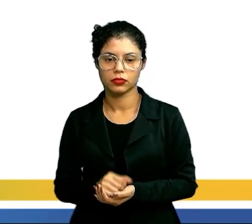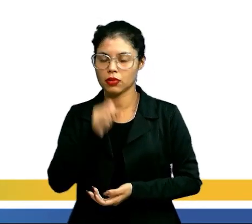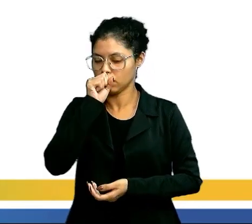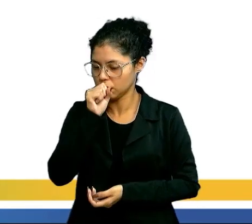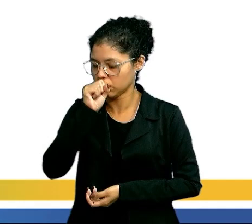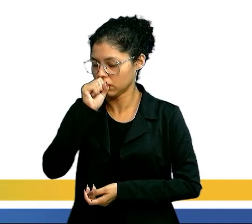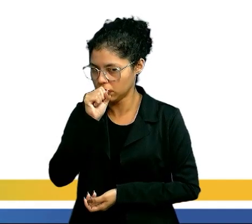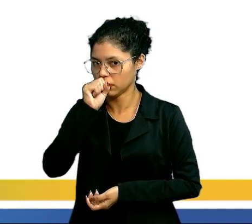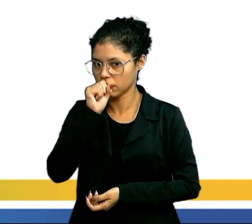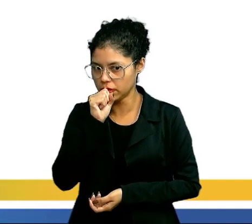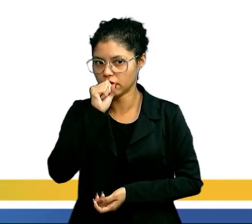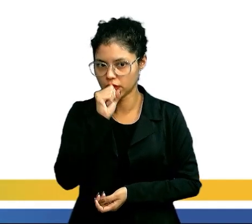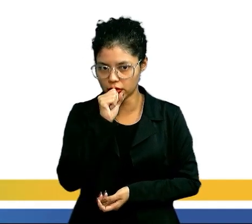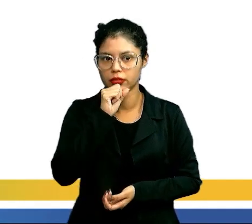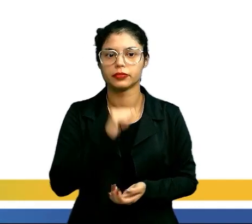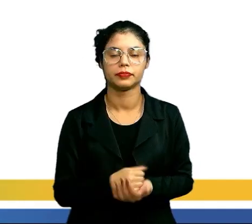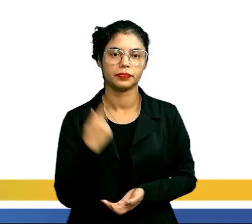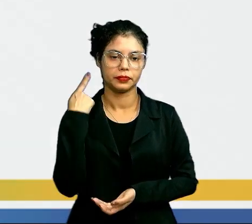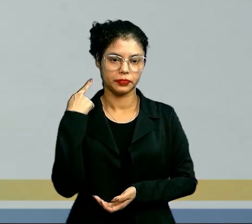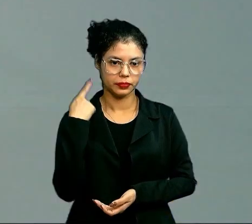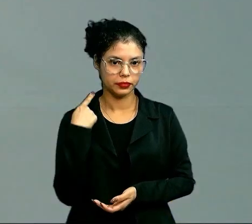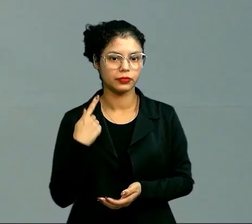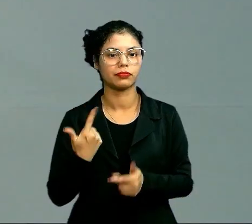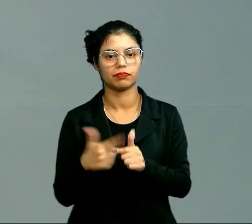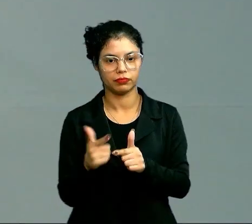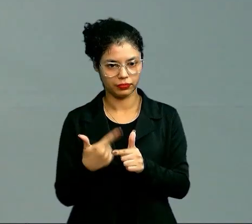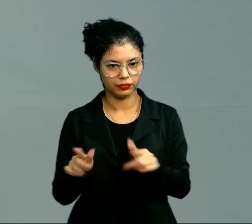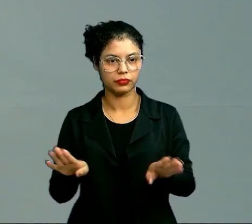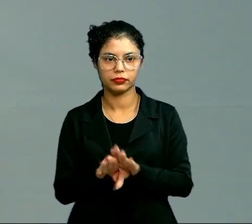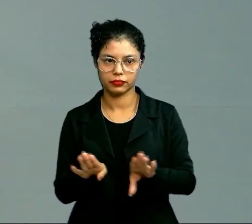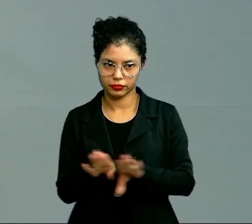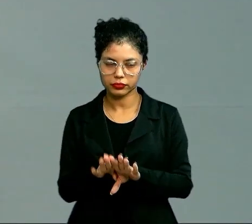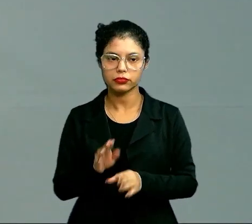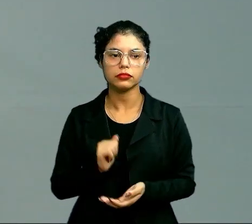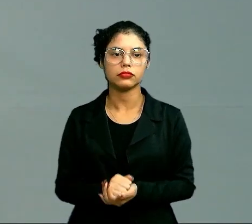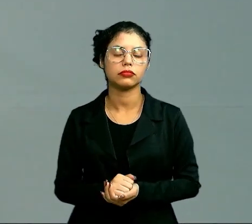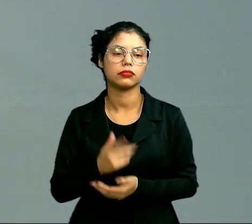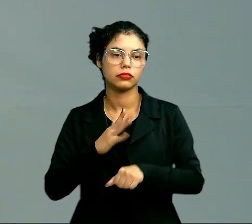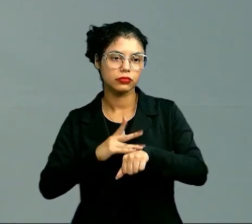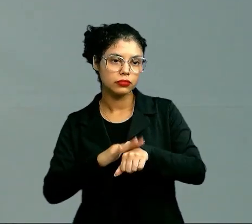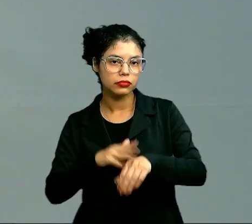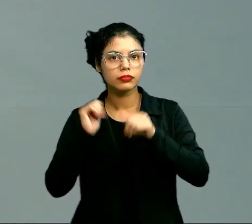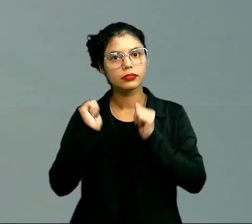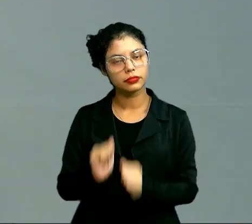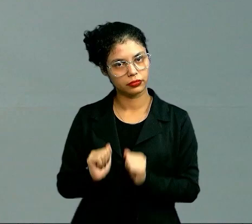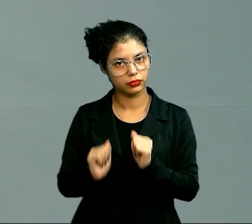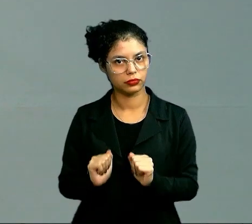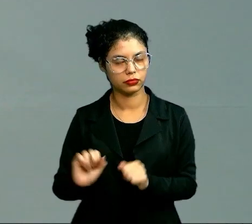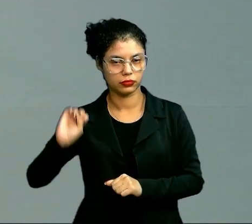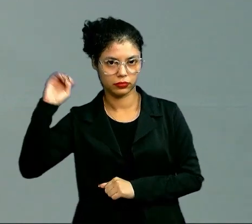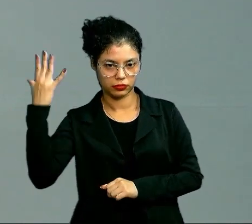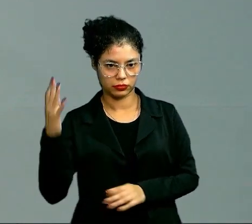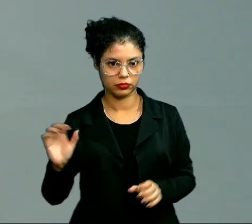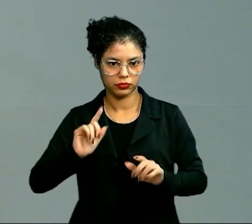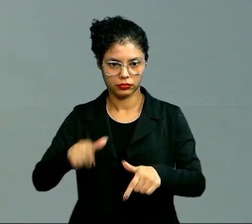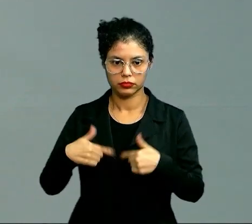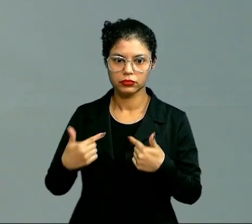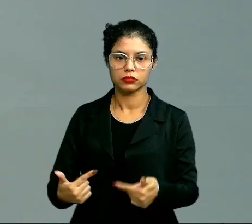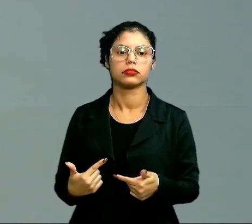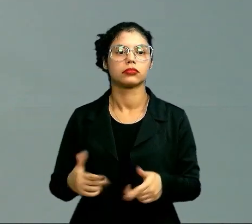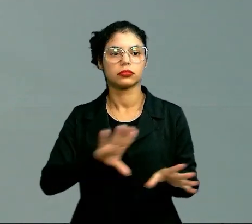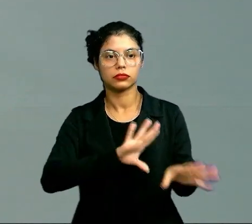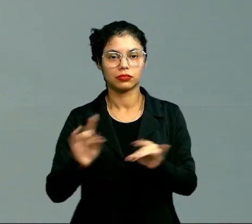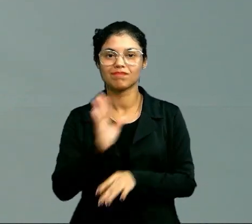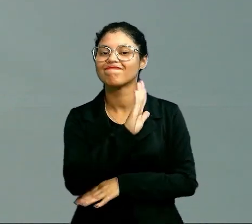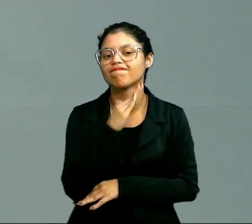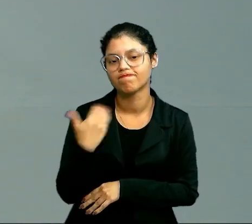dizer. Tuberculose, pneumonia, doenças, pessoal, que geralmente o corpo pode, né, e consegue combater, pode levar